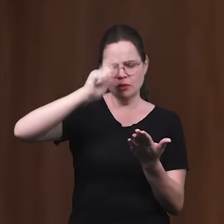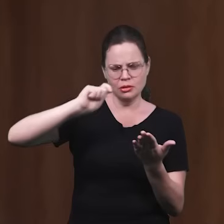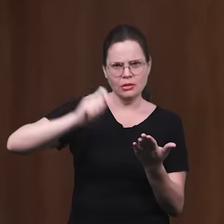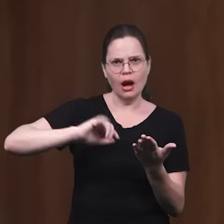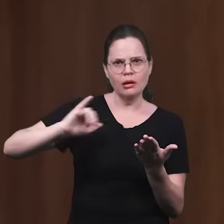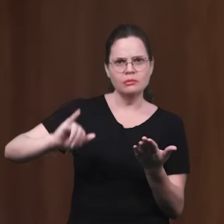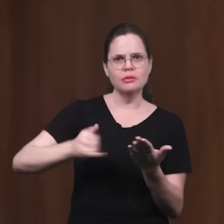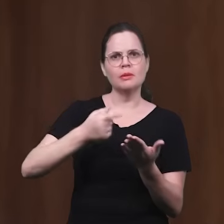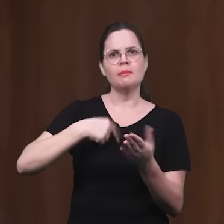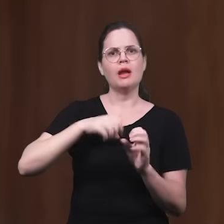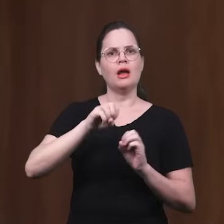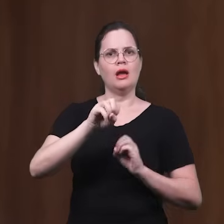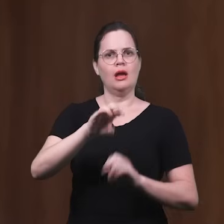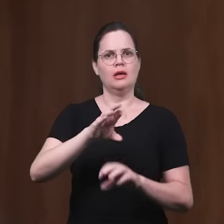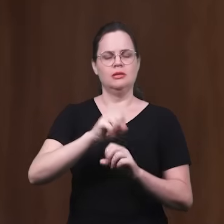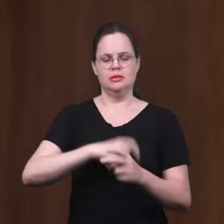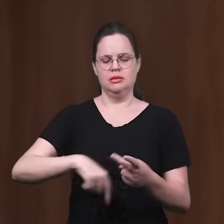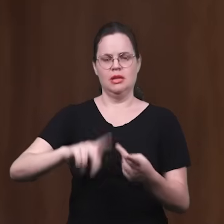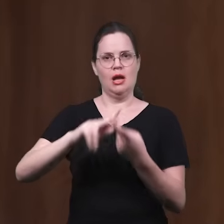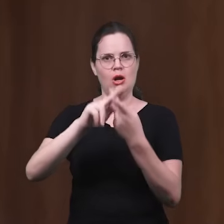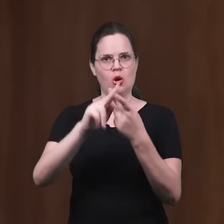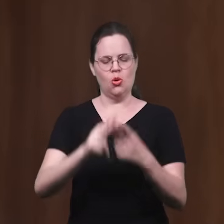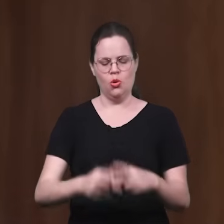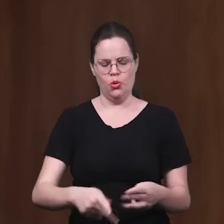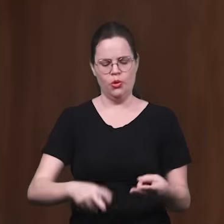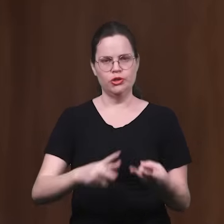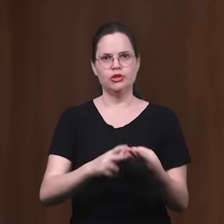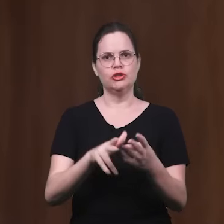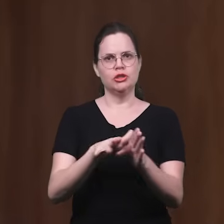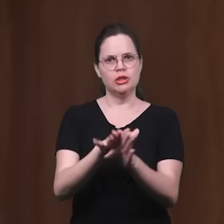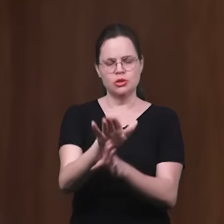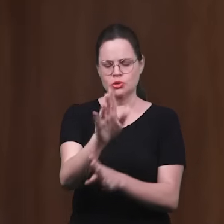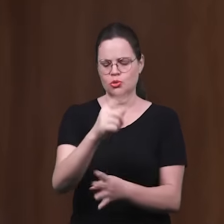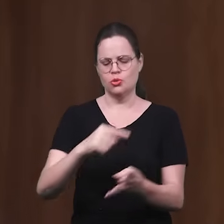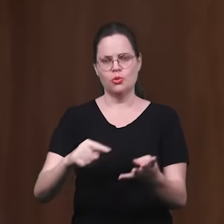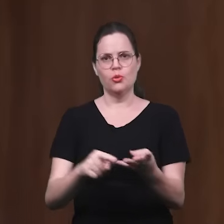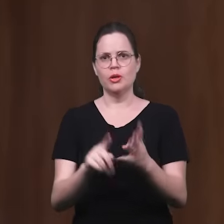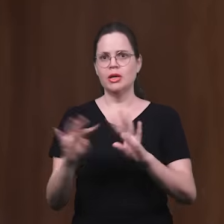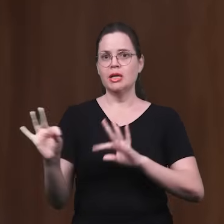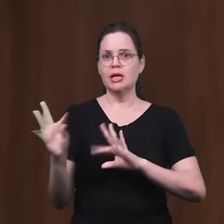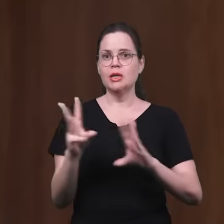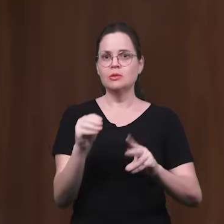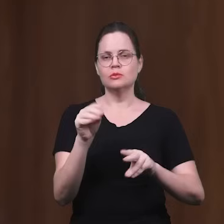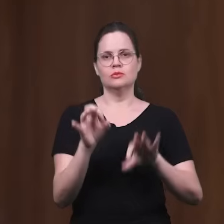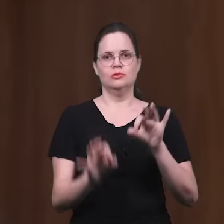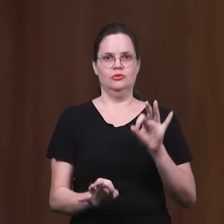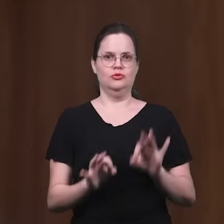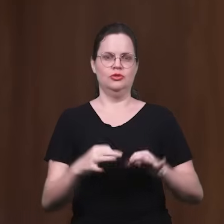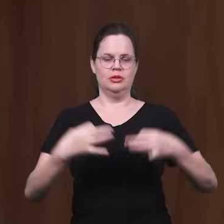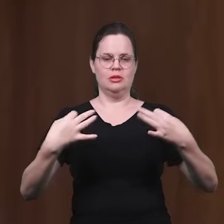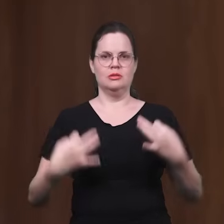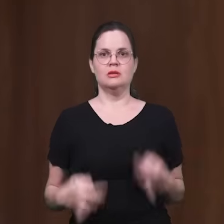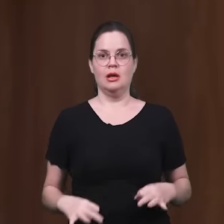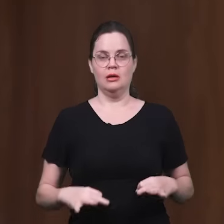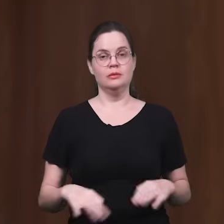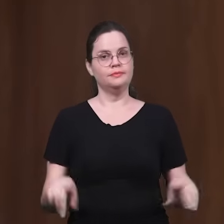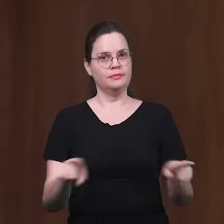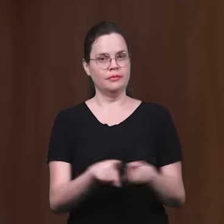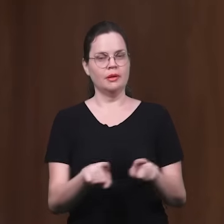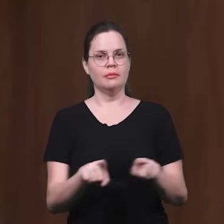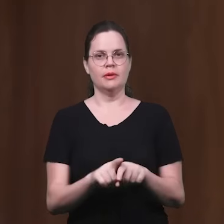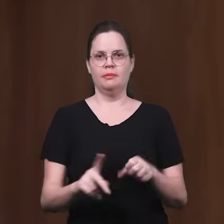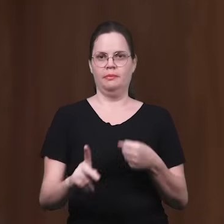para redarguir, para corrigir, para instruir em justiça. Pedro